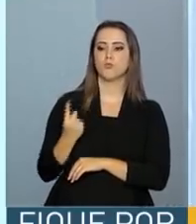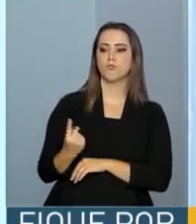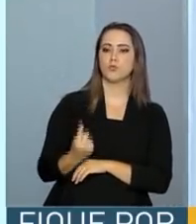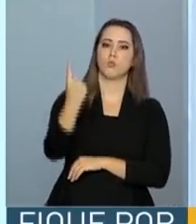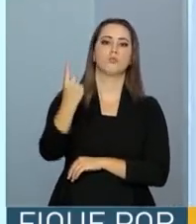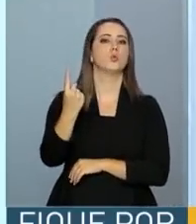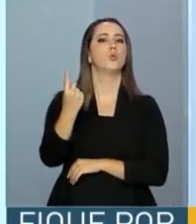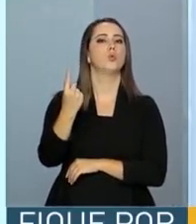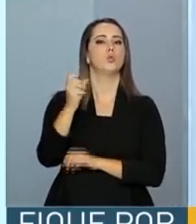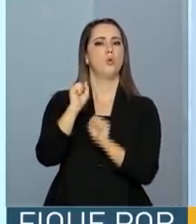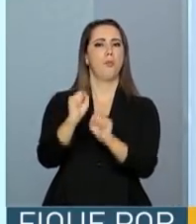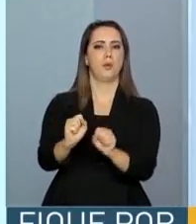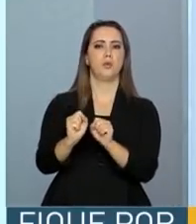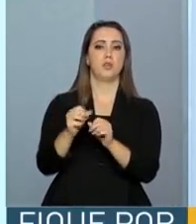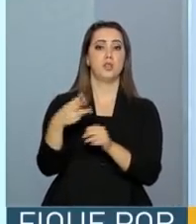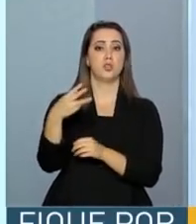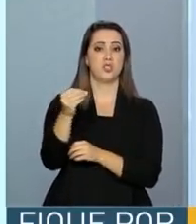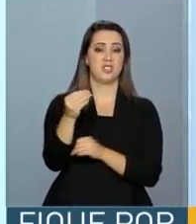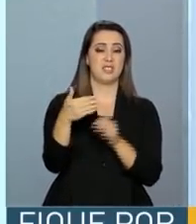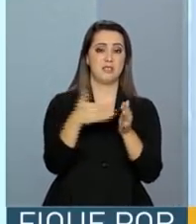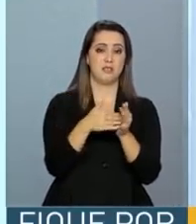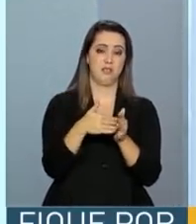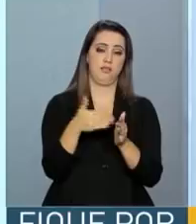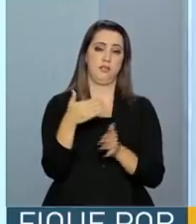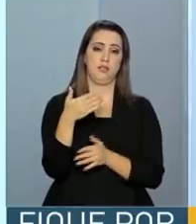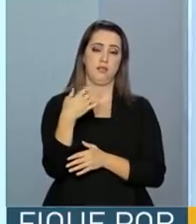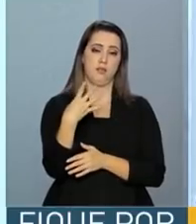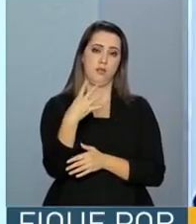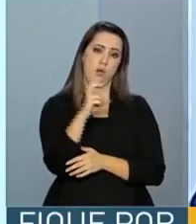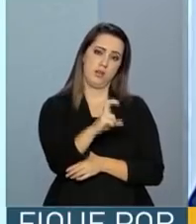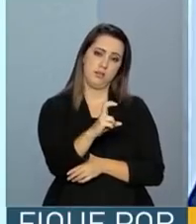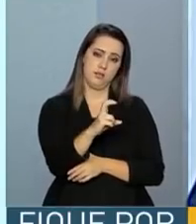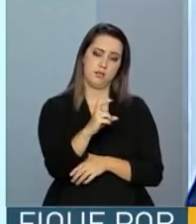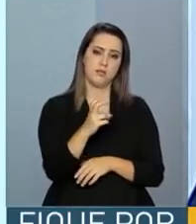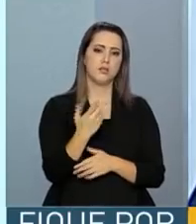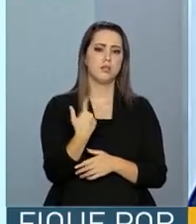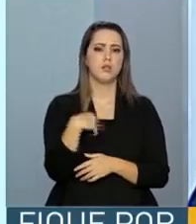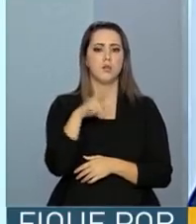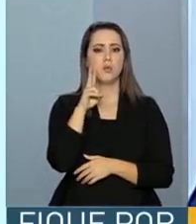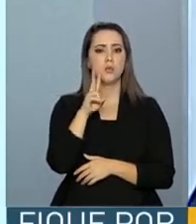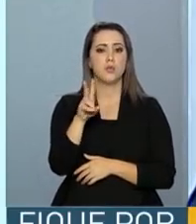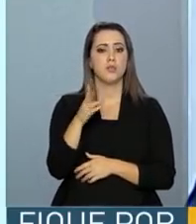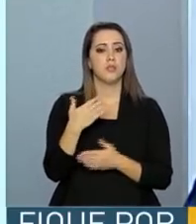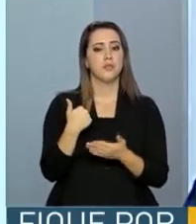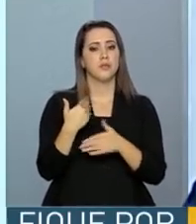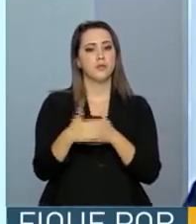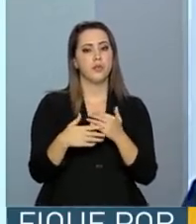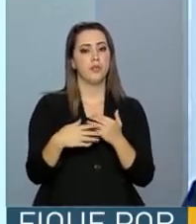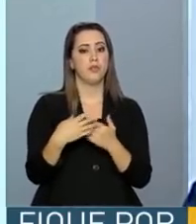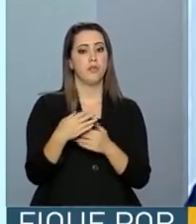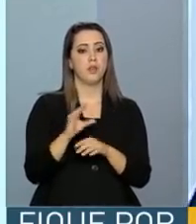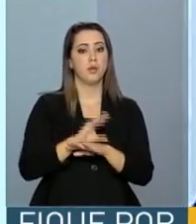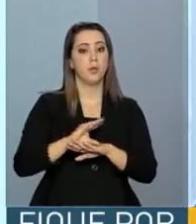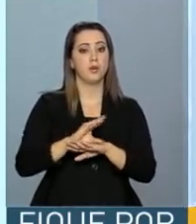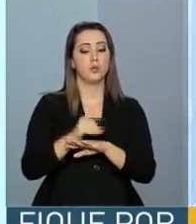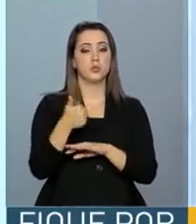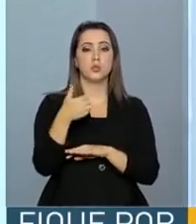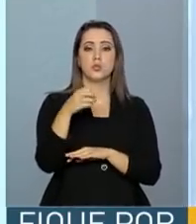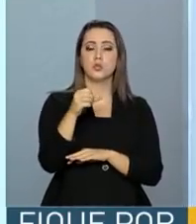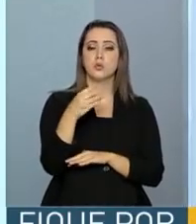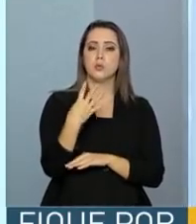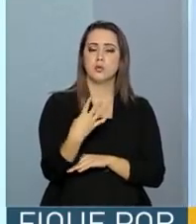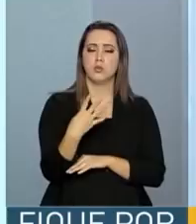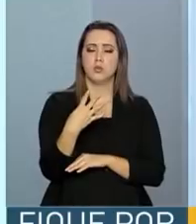do poder que perdurou de 30 a 45 ver com 164 a veja o que a revolução